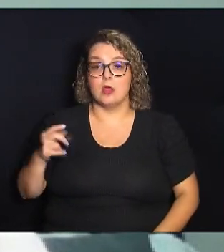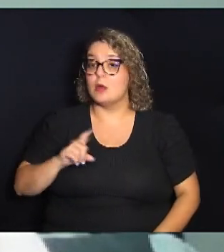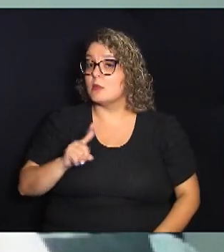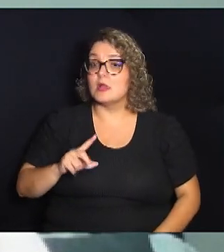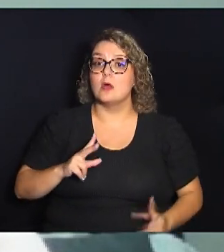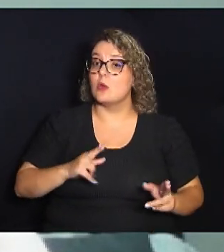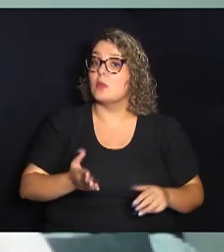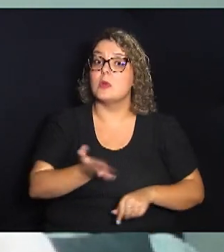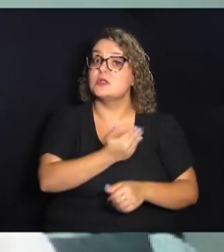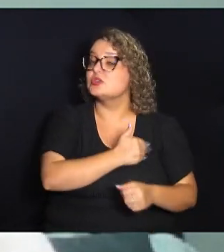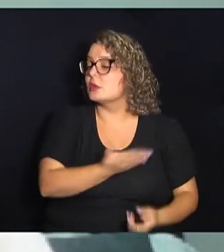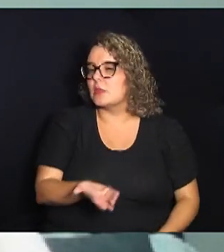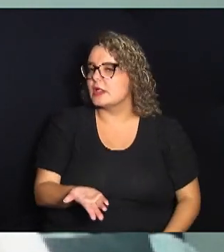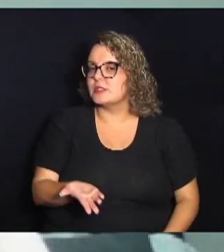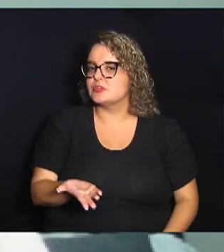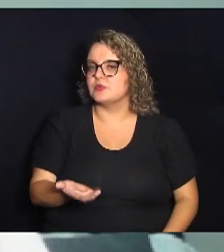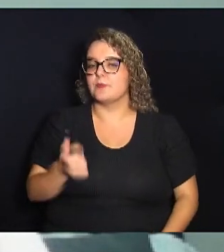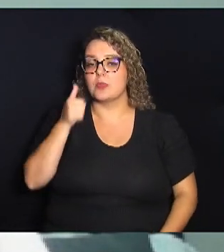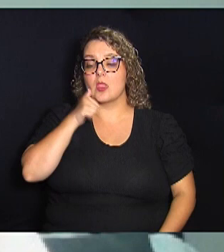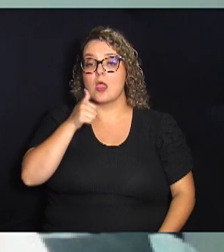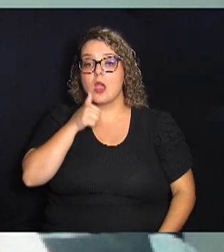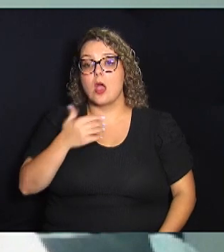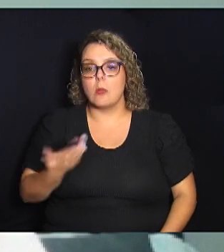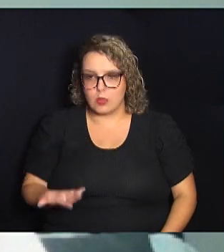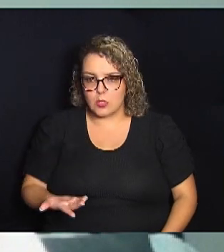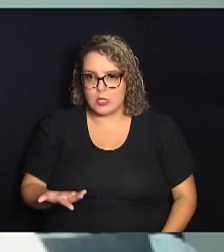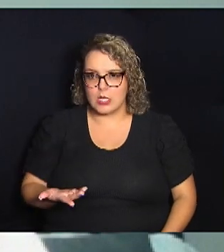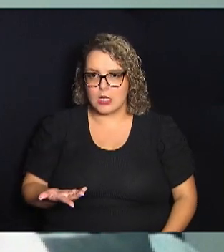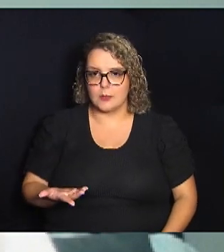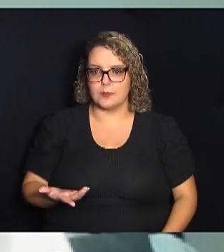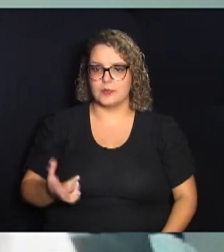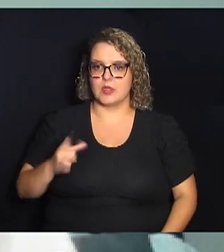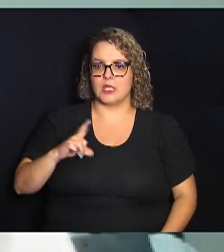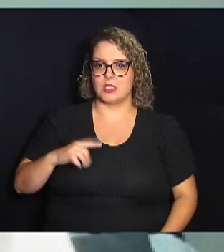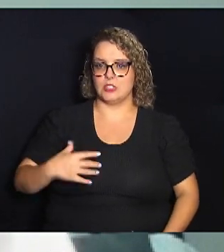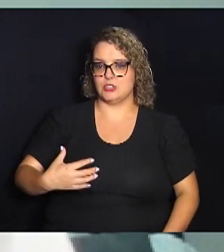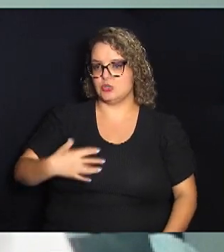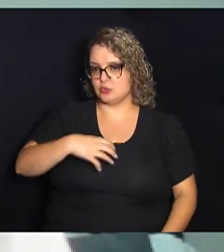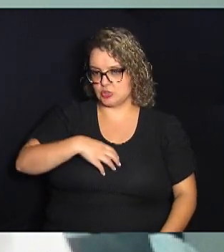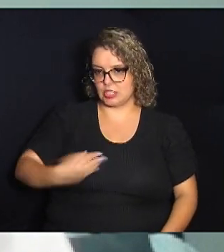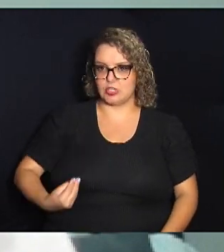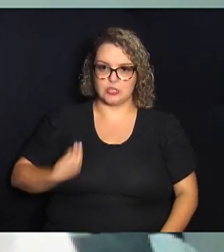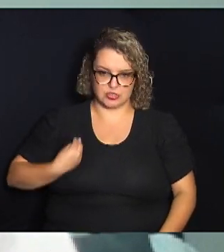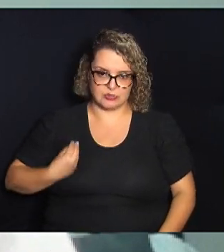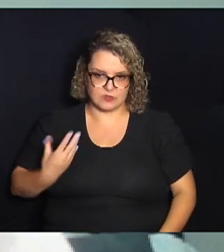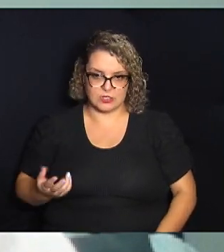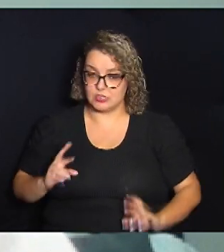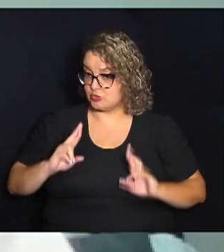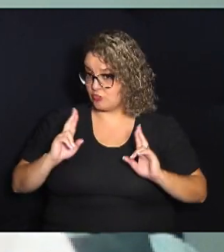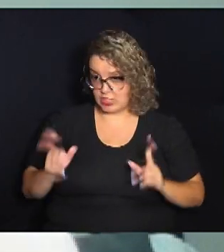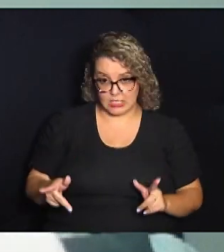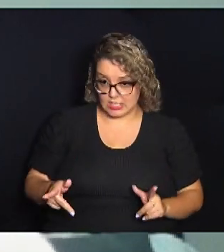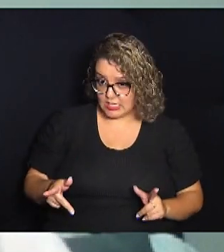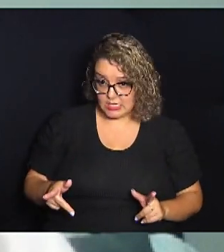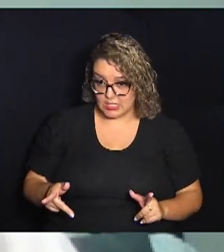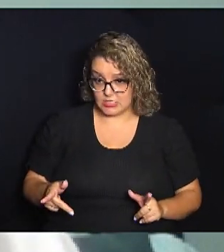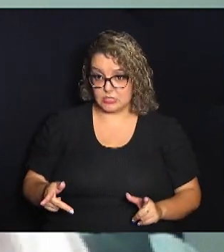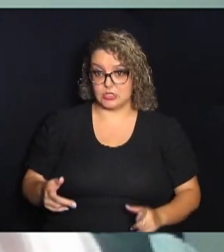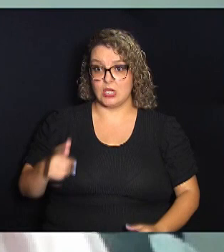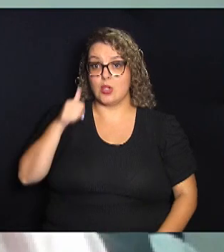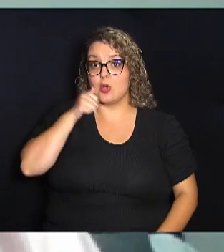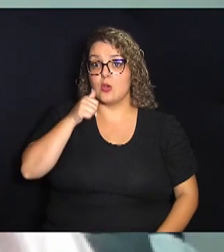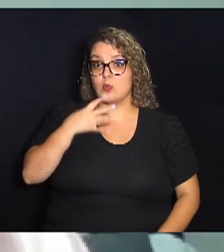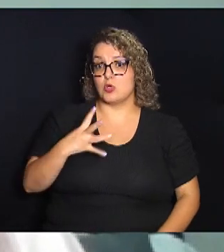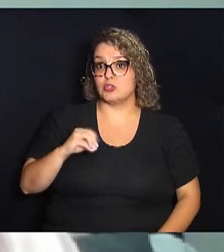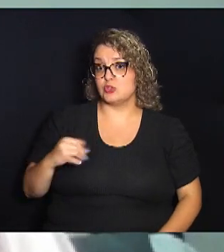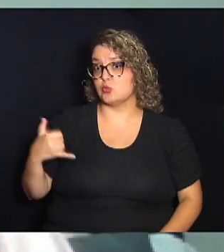antigamente. A mulher, ela tinha um estilo de vida totalmente diferente. A mulher de 40 anos,